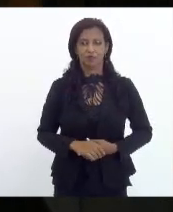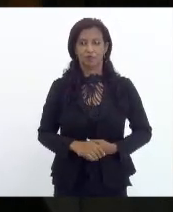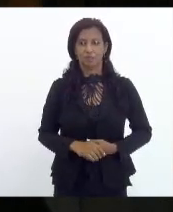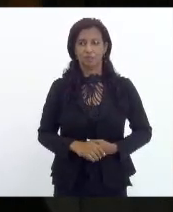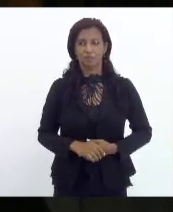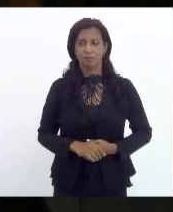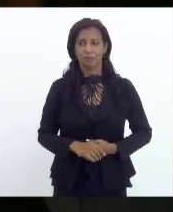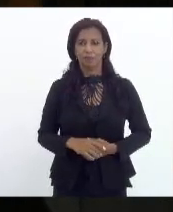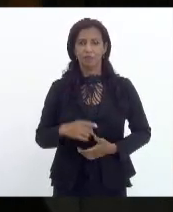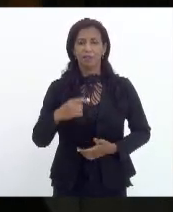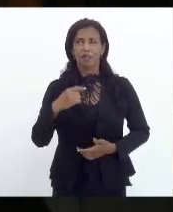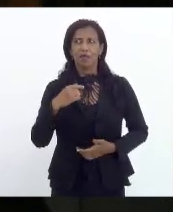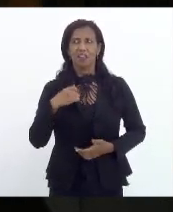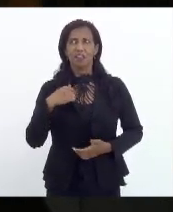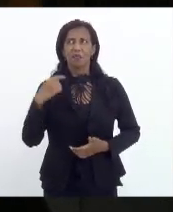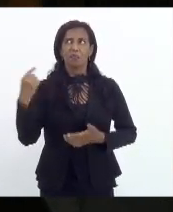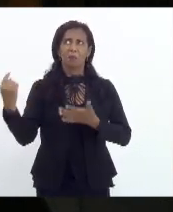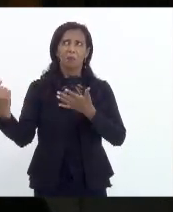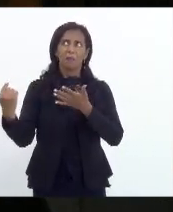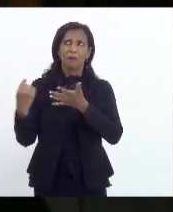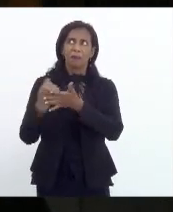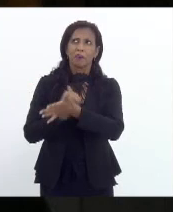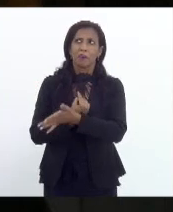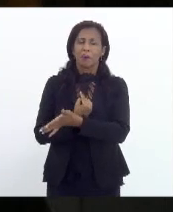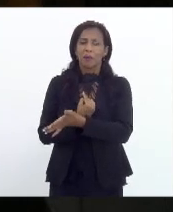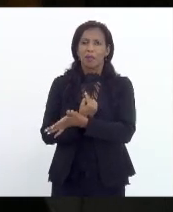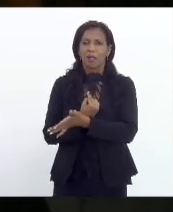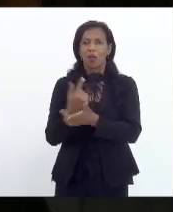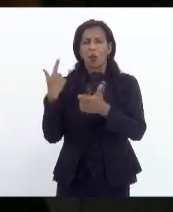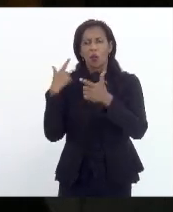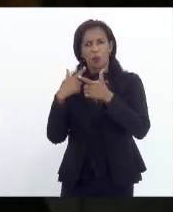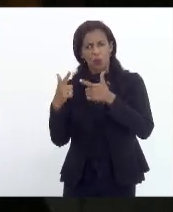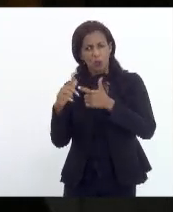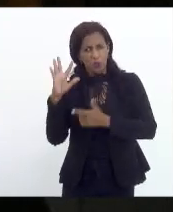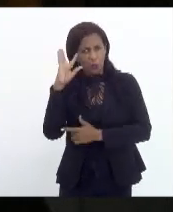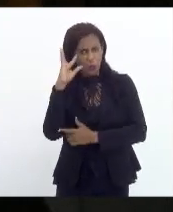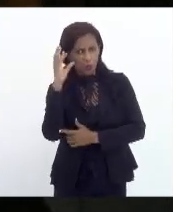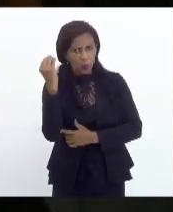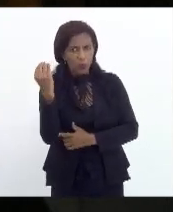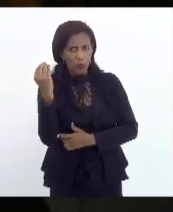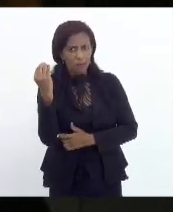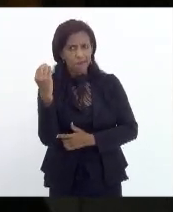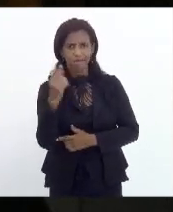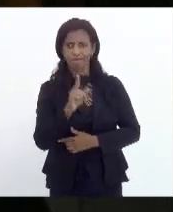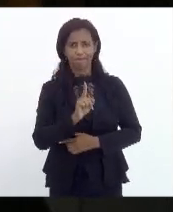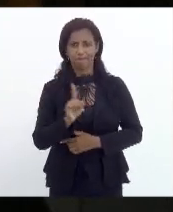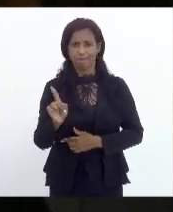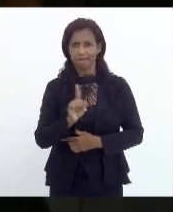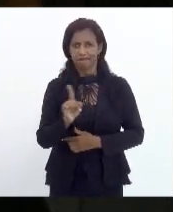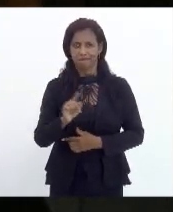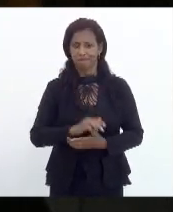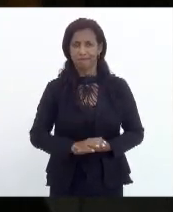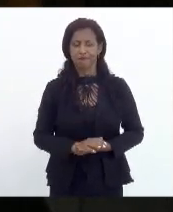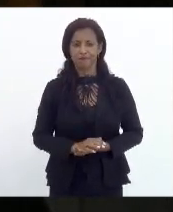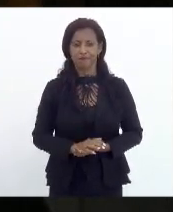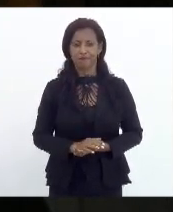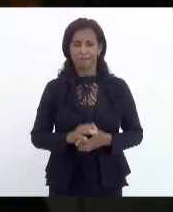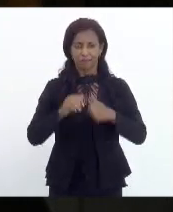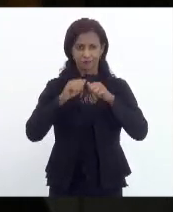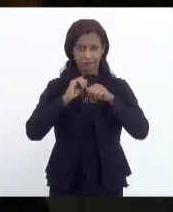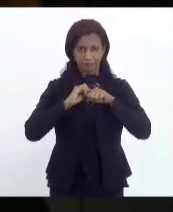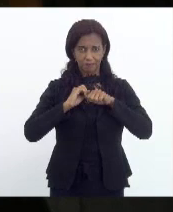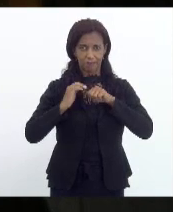e eu me pergunto o problema está debelado não a pandemia